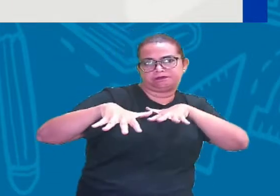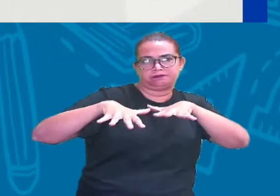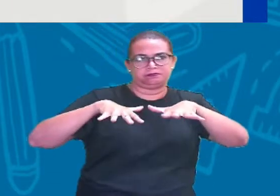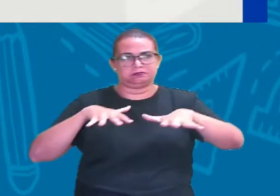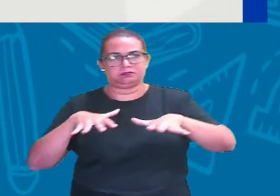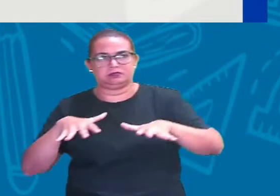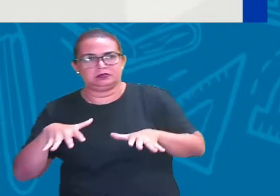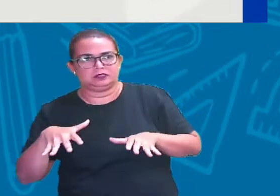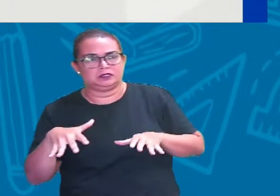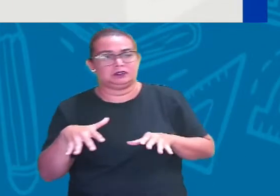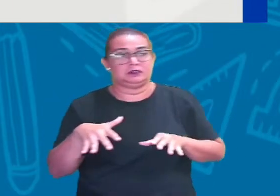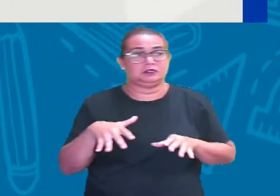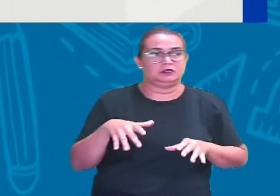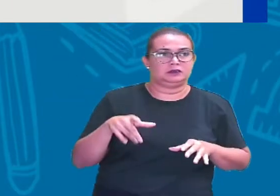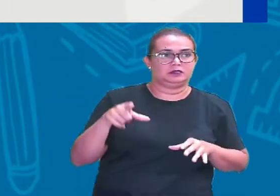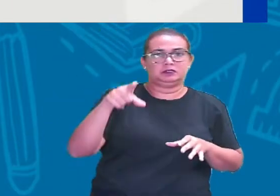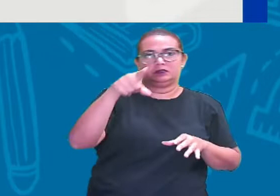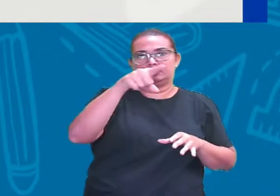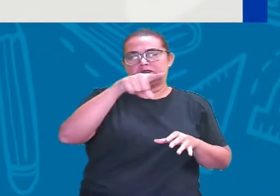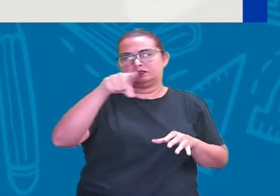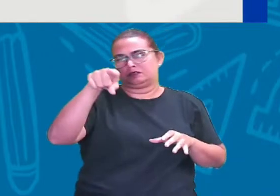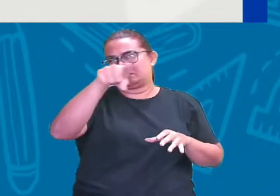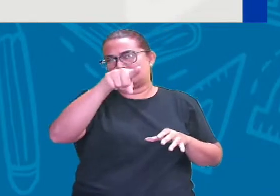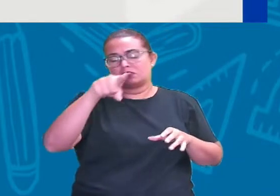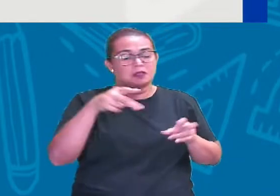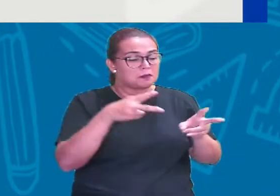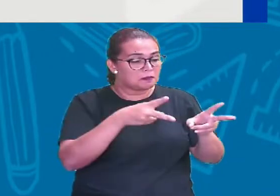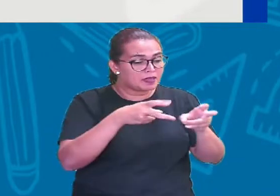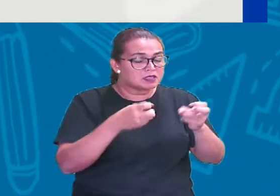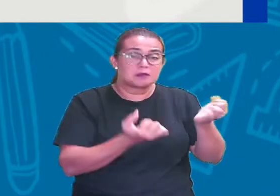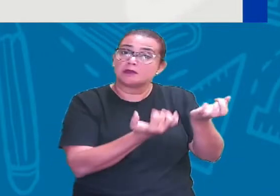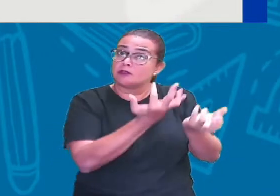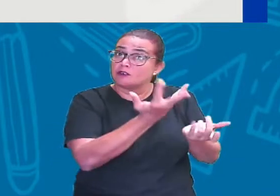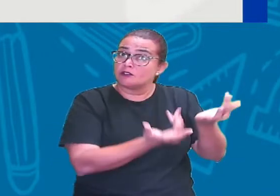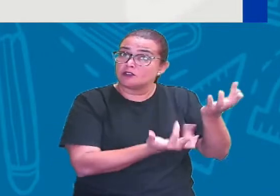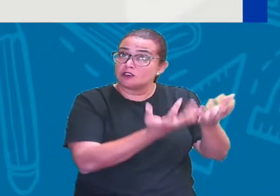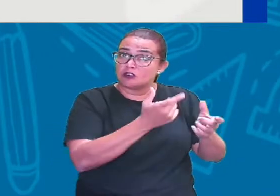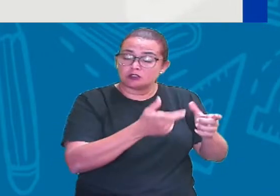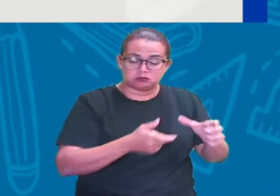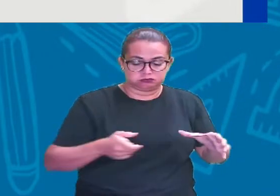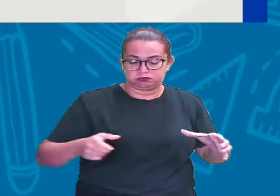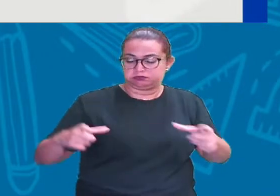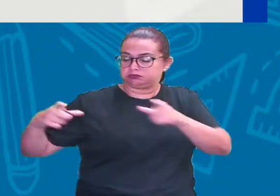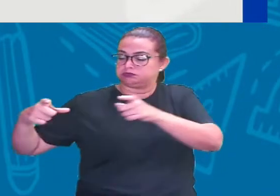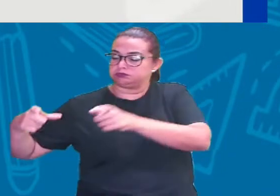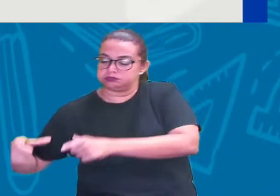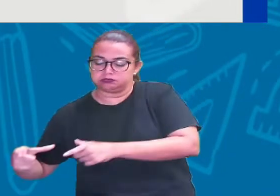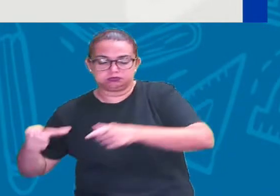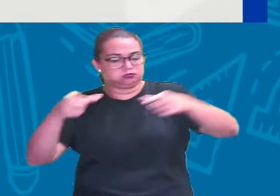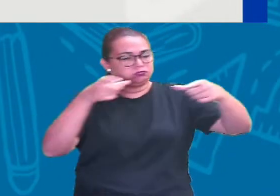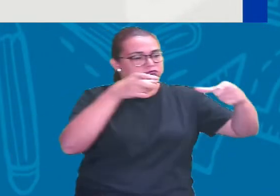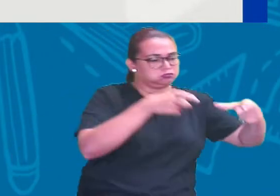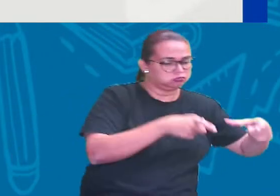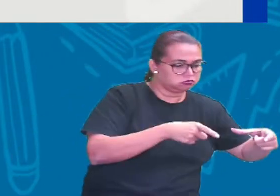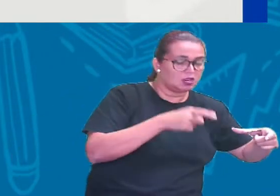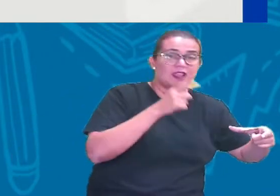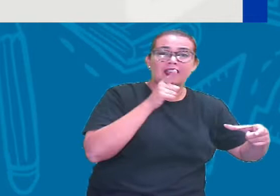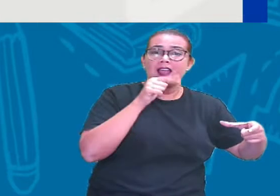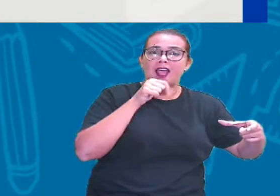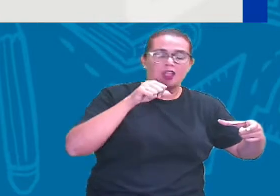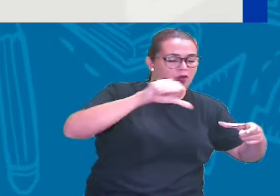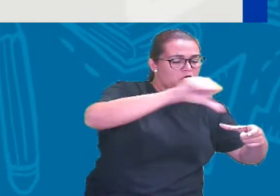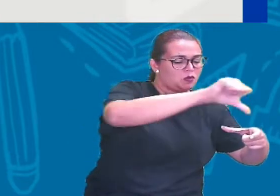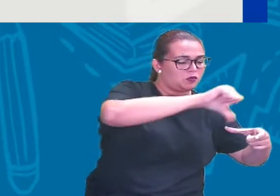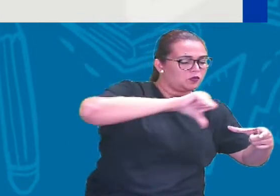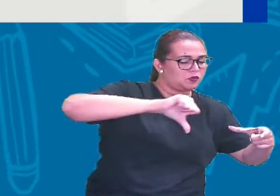por exemplo, uma panela com água no fogo, e você vê aquela borbulha, são as moléculas